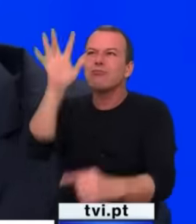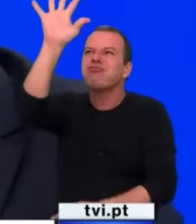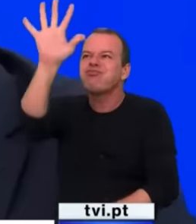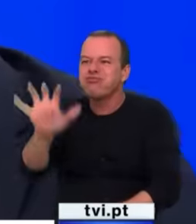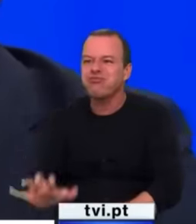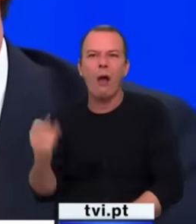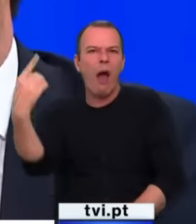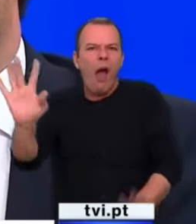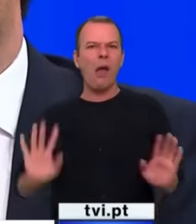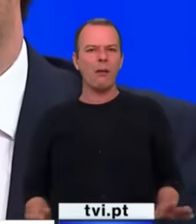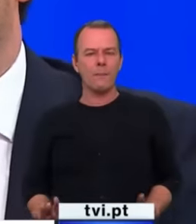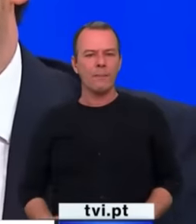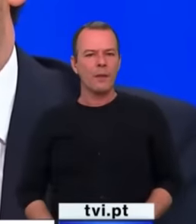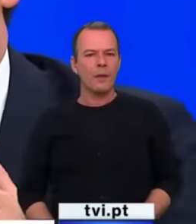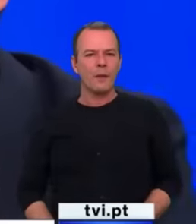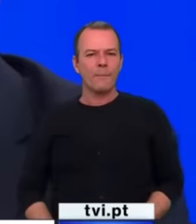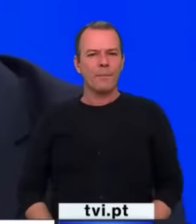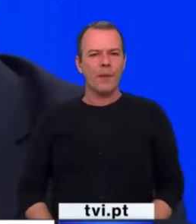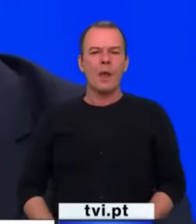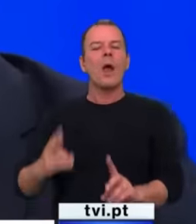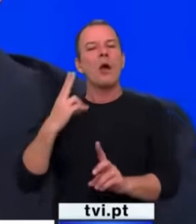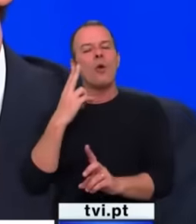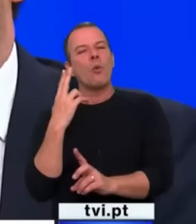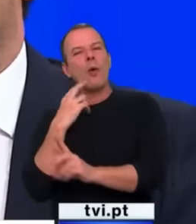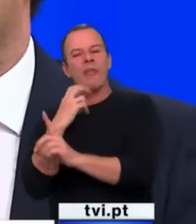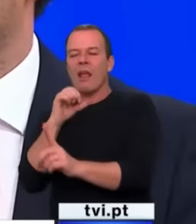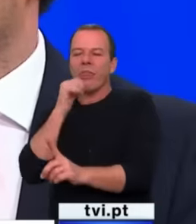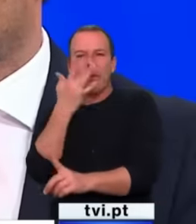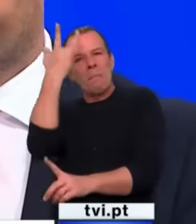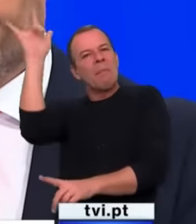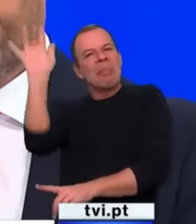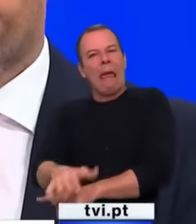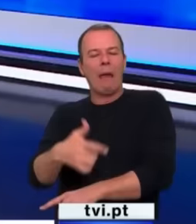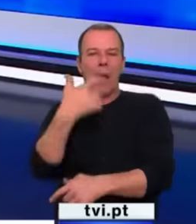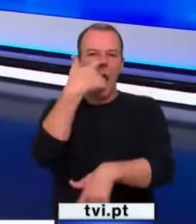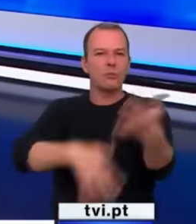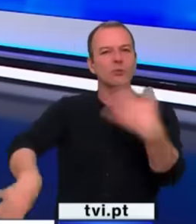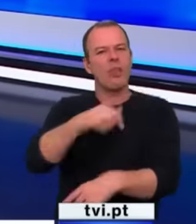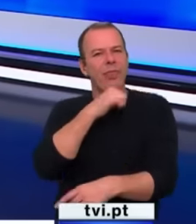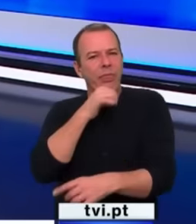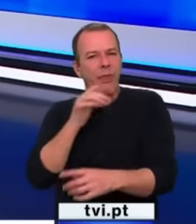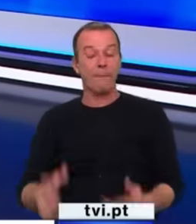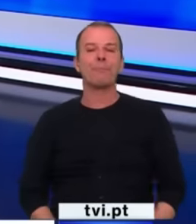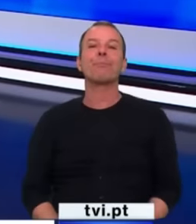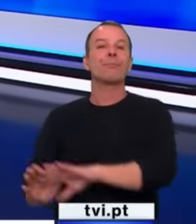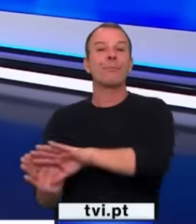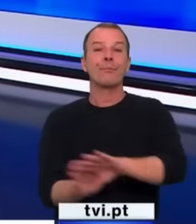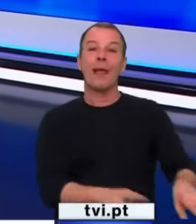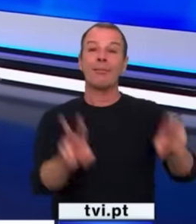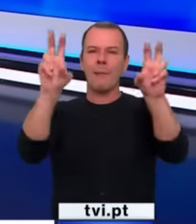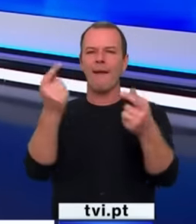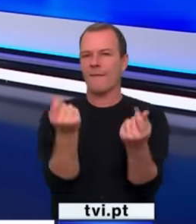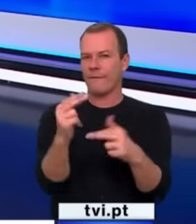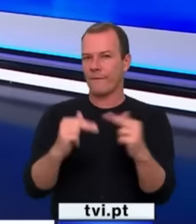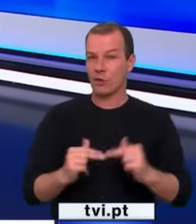durante 8 anos. André Ventura faz sistematicamente. Isso é o que engana vocês fizeram durante 8 pessoas. Anos, Pedro Nuno Santos. Meus senhores, vamos mudar de tema. Fiscalidade. André Ventura, o Chega propõe